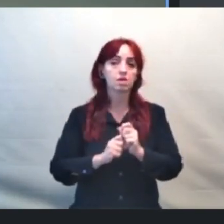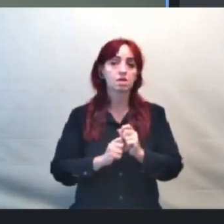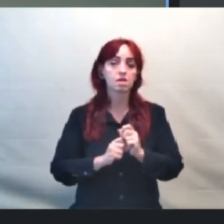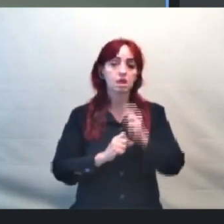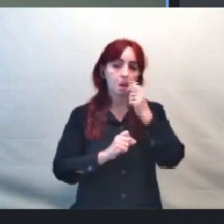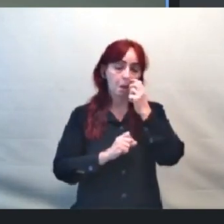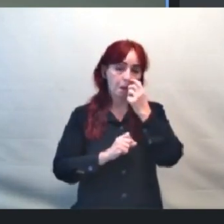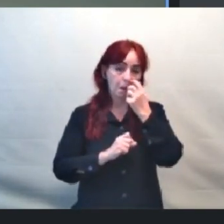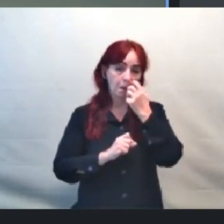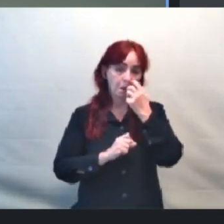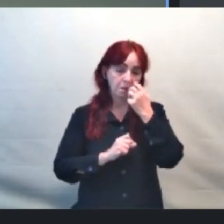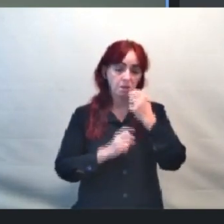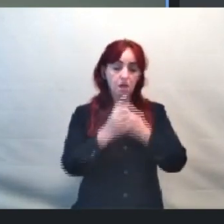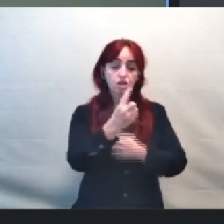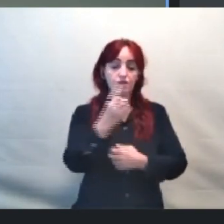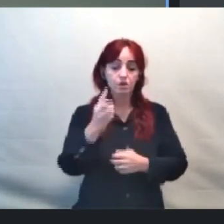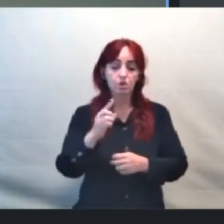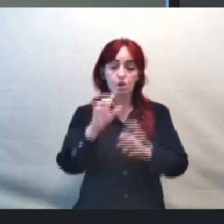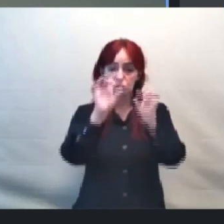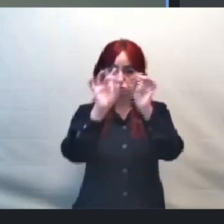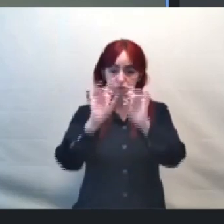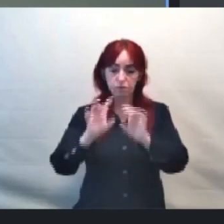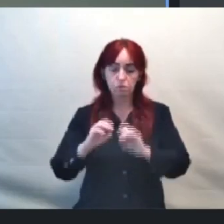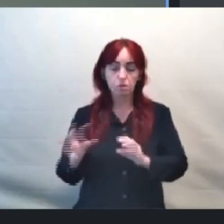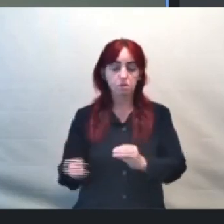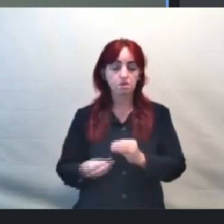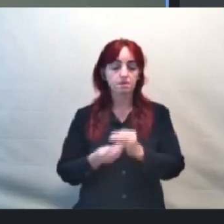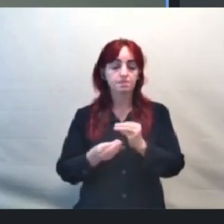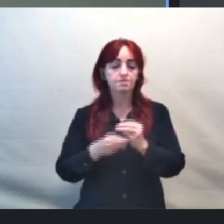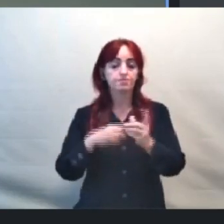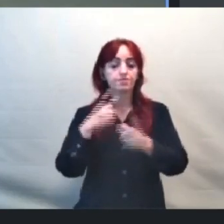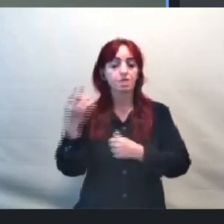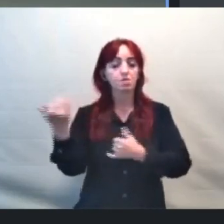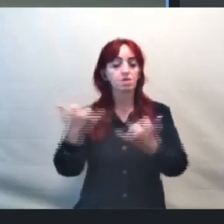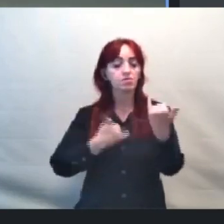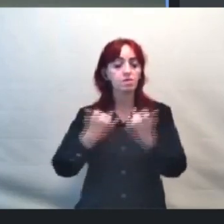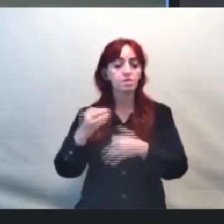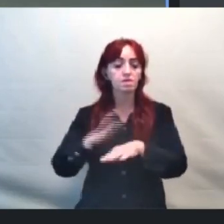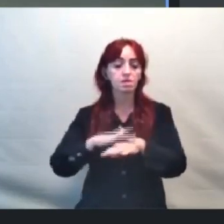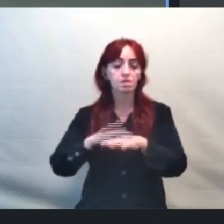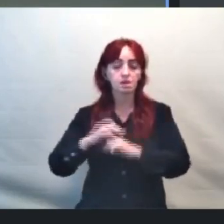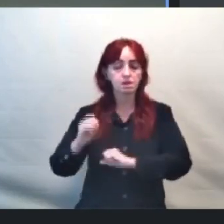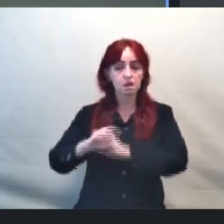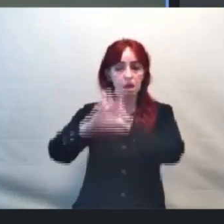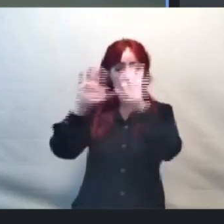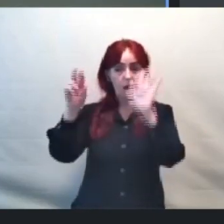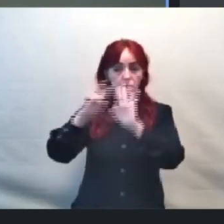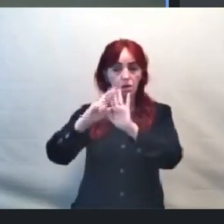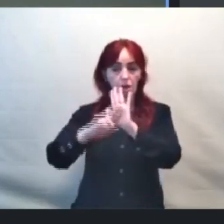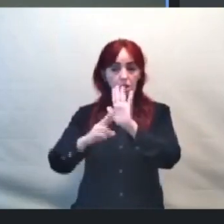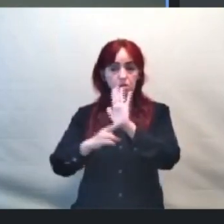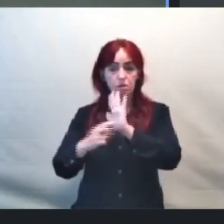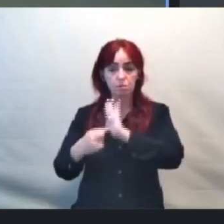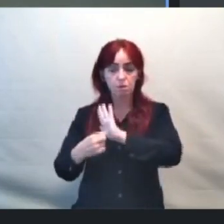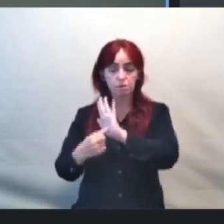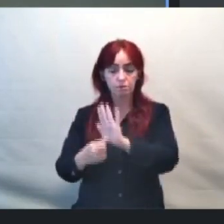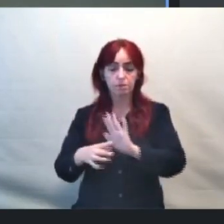emendas. Então, essa informação mais precisa, a senhora pode tirar desse relatório. O que nós estamos fazendo para